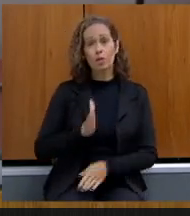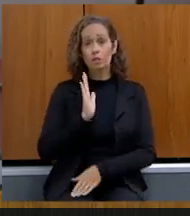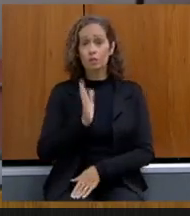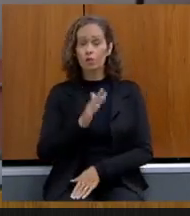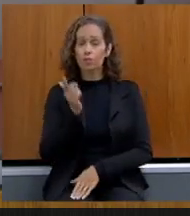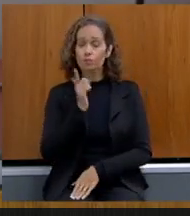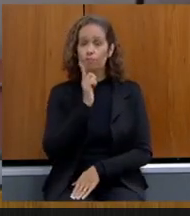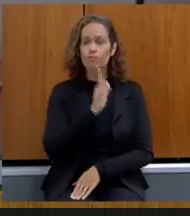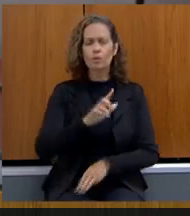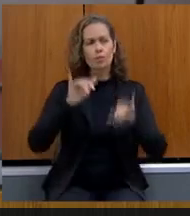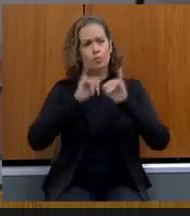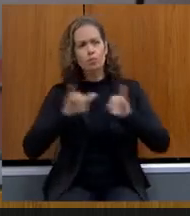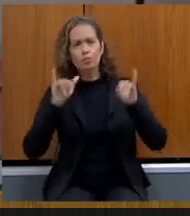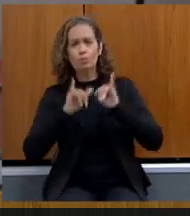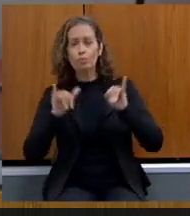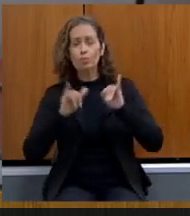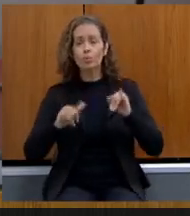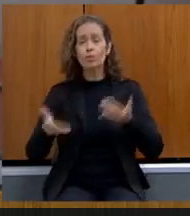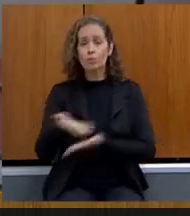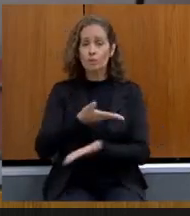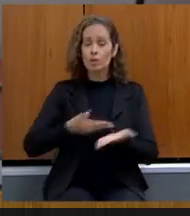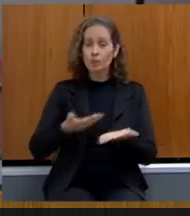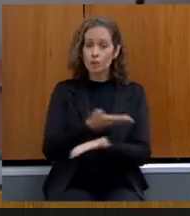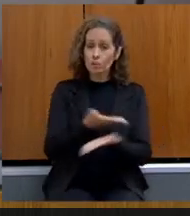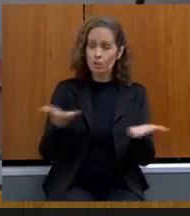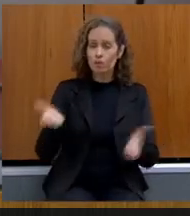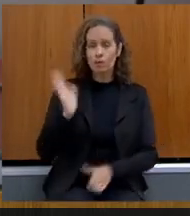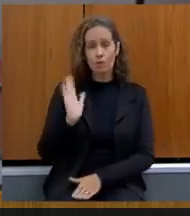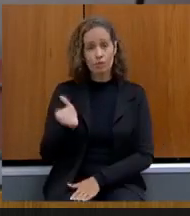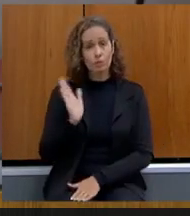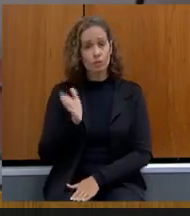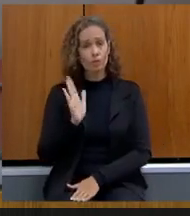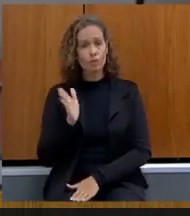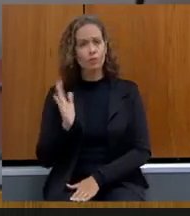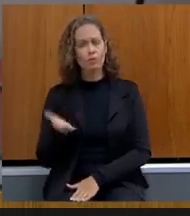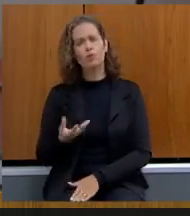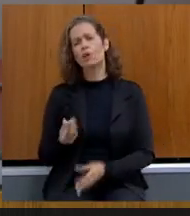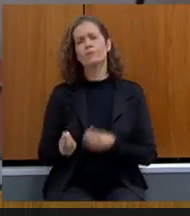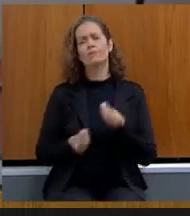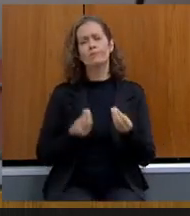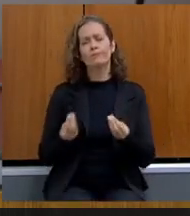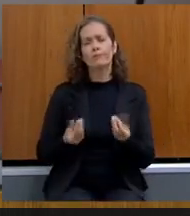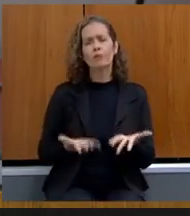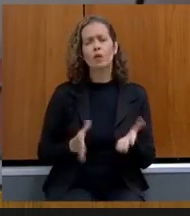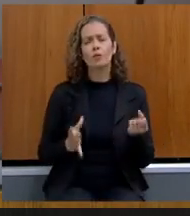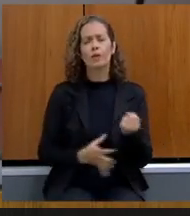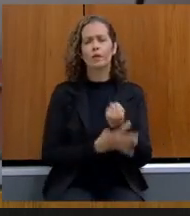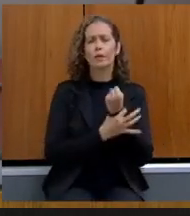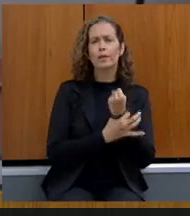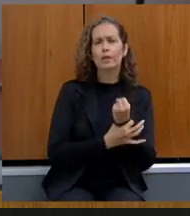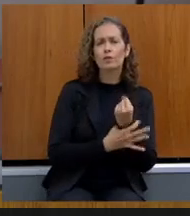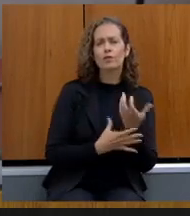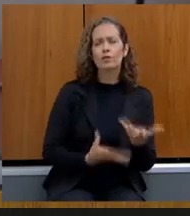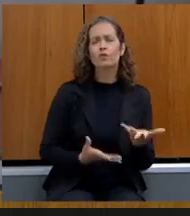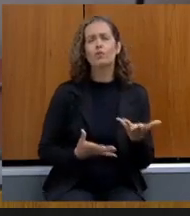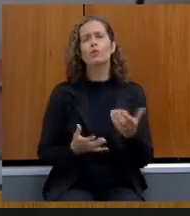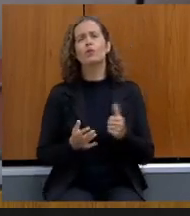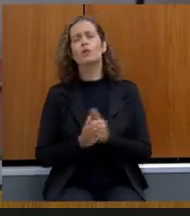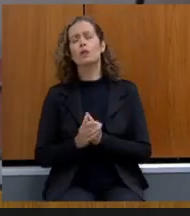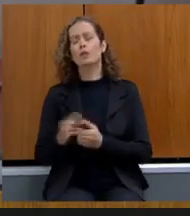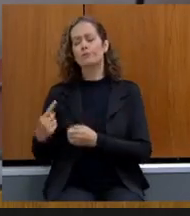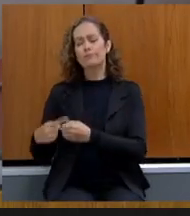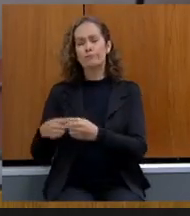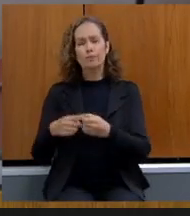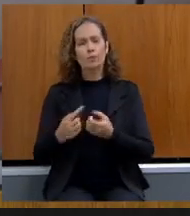conseguido fazer os anúncios que eu compartilhei com os senhores em relação a adjunção em relação à garantia da lotação no referido